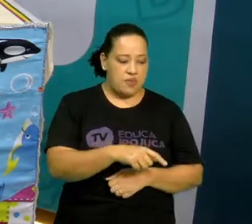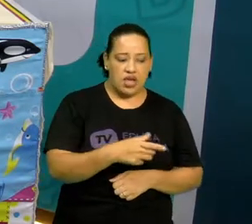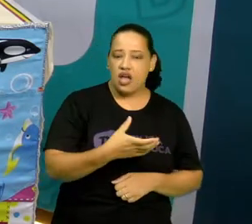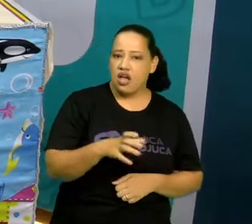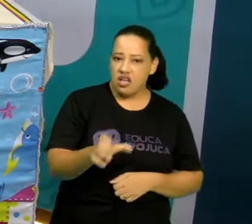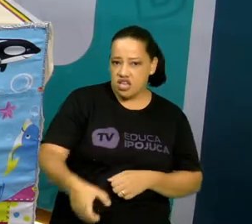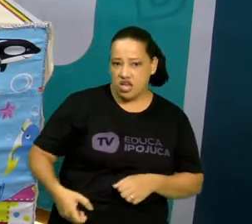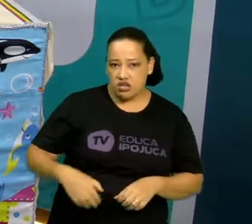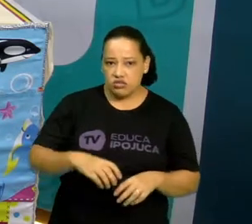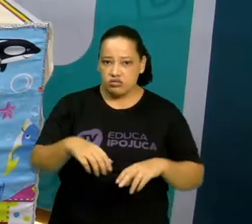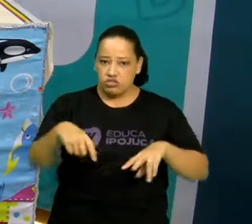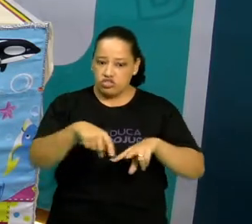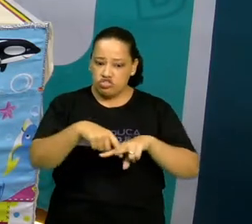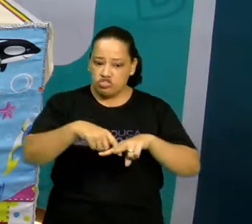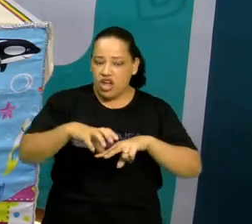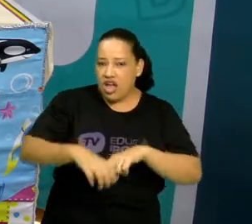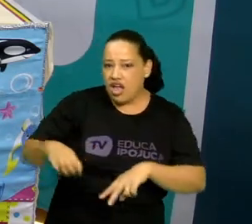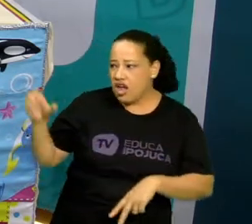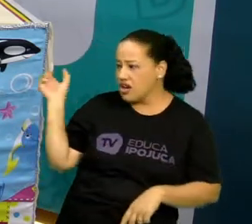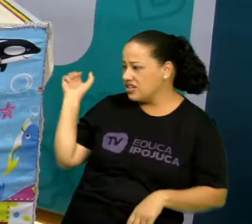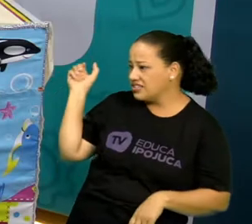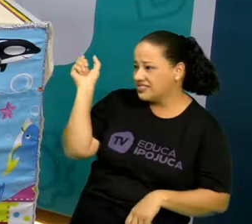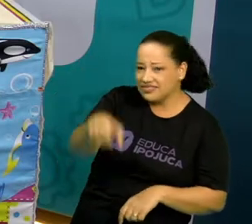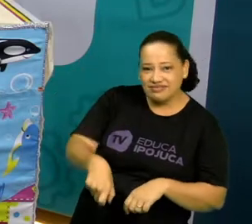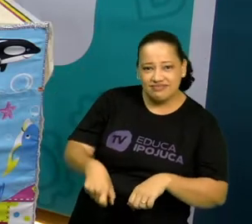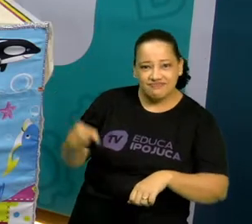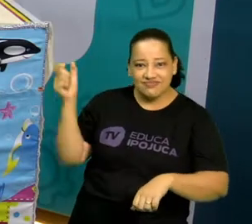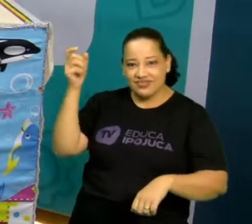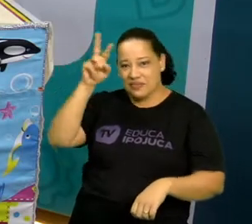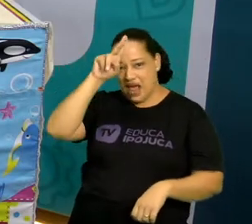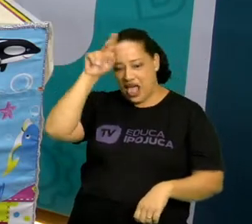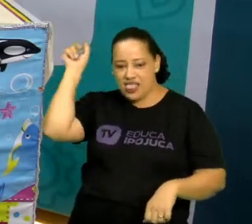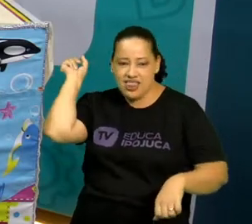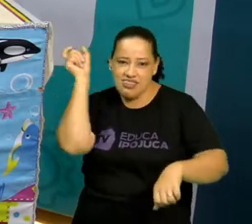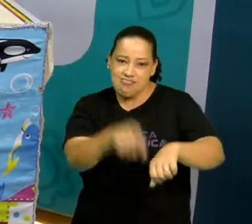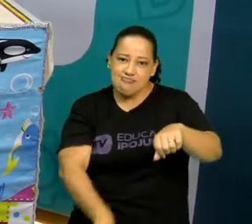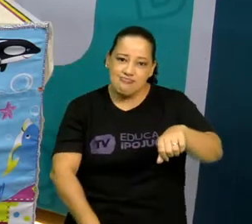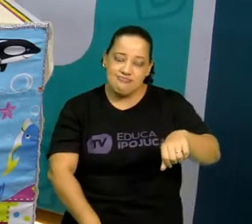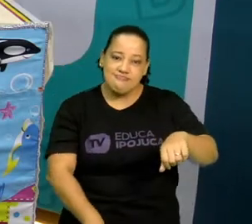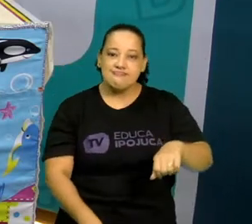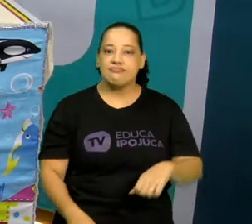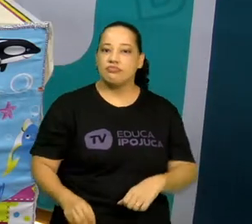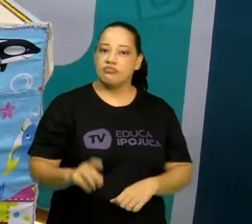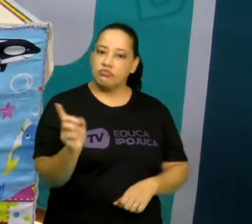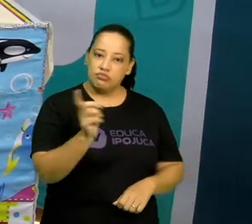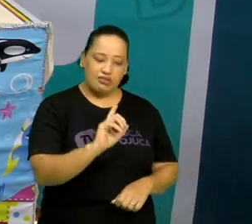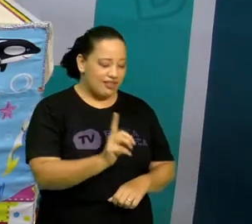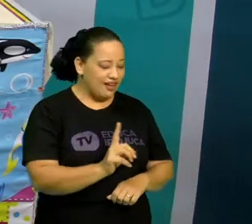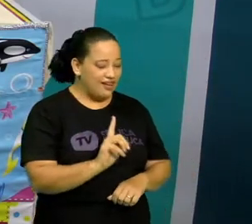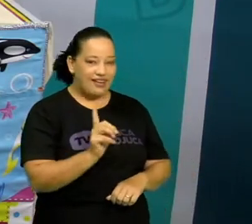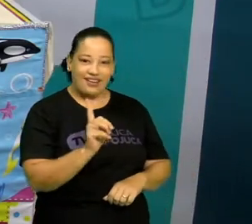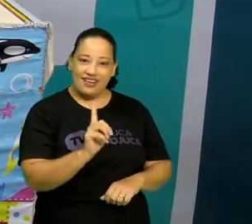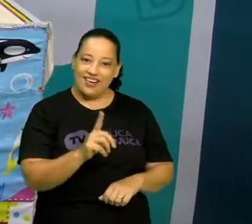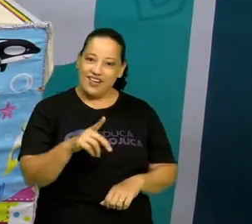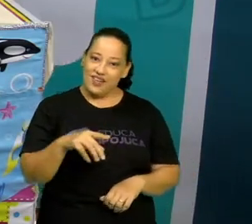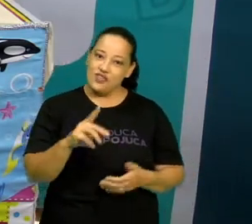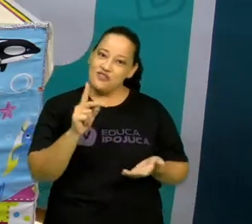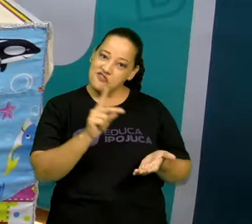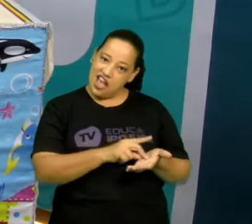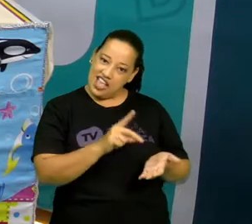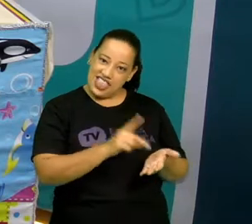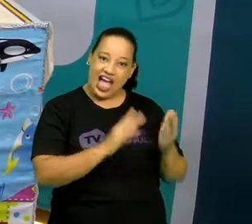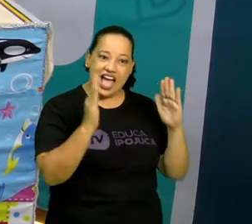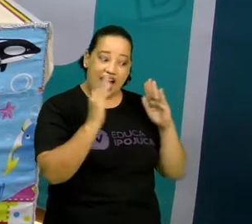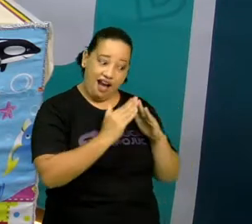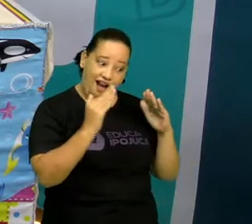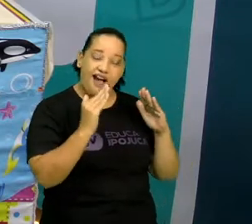sandália na Dona Baratinha! E meter a sandália na barata! Não, gente! Na baratinha de verdade, lá na sua casa, tudo bem,